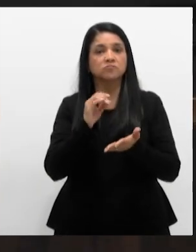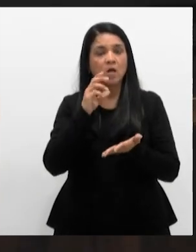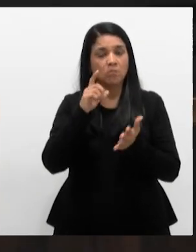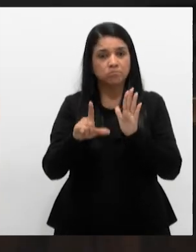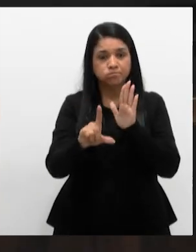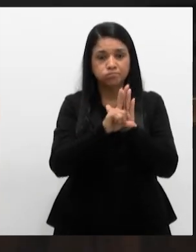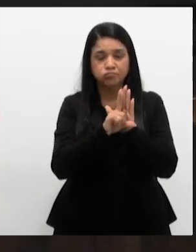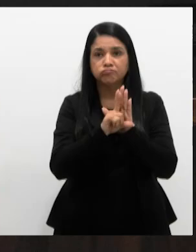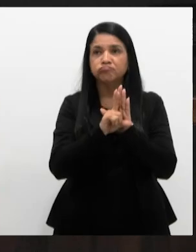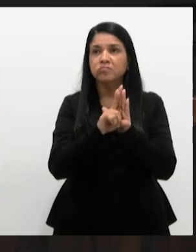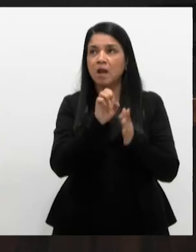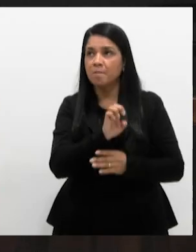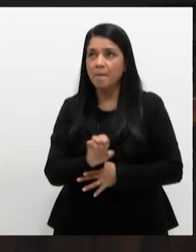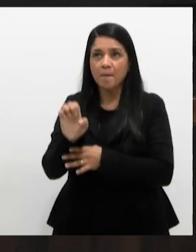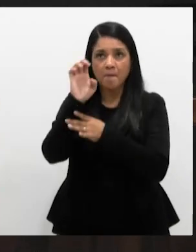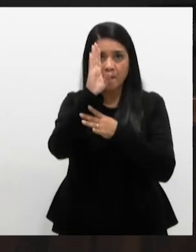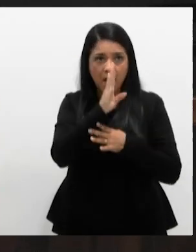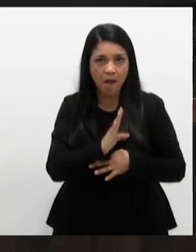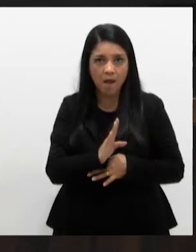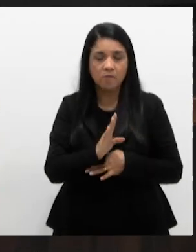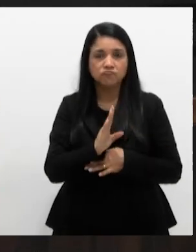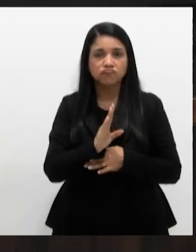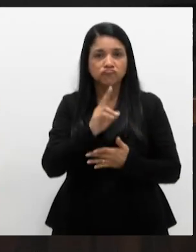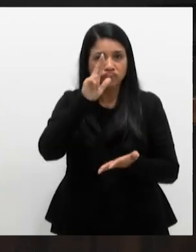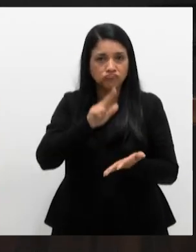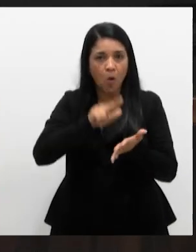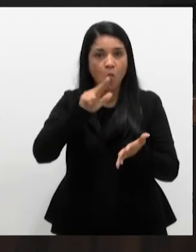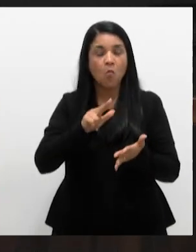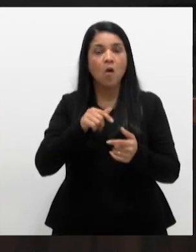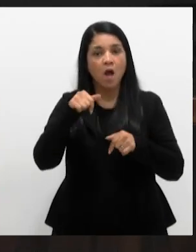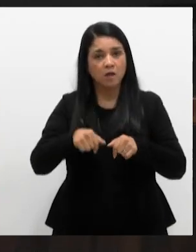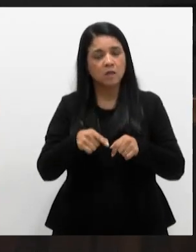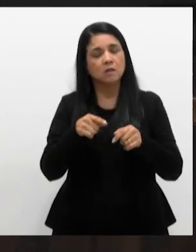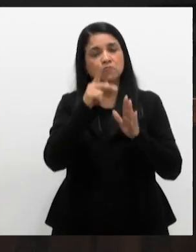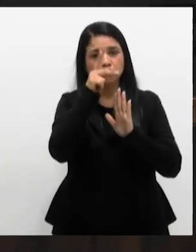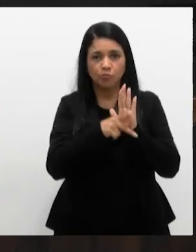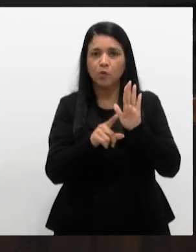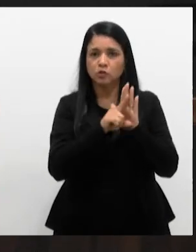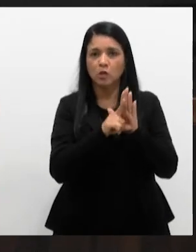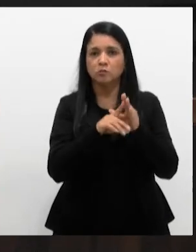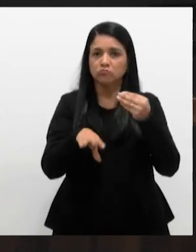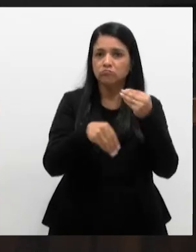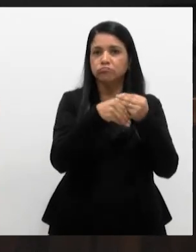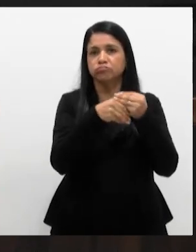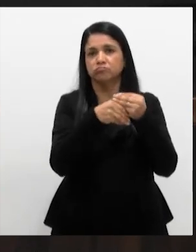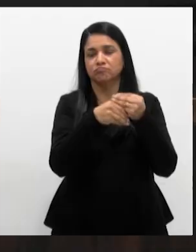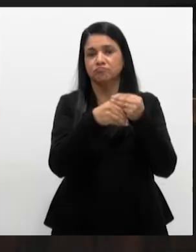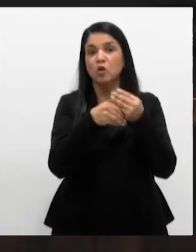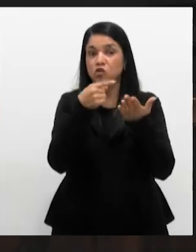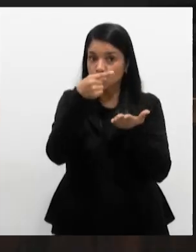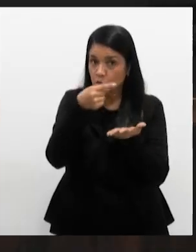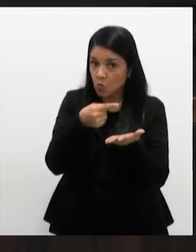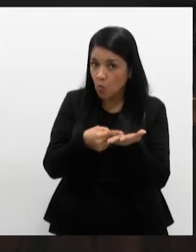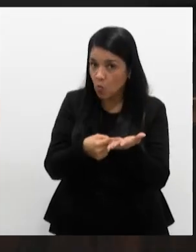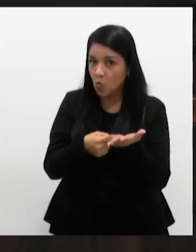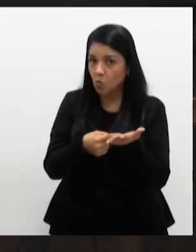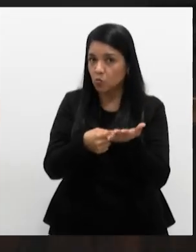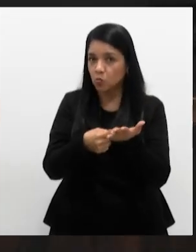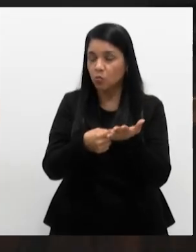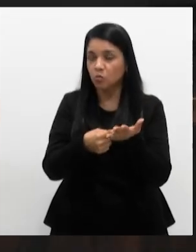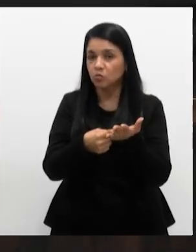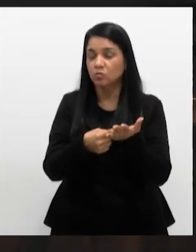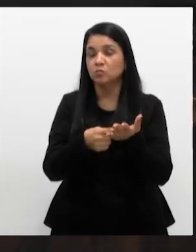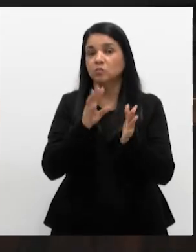nos outros estados foi somente o que foi capitulado aqui nesse projeto, por isso a gente concordou e já indo para um juízo de